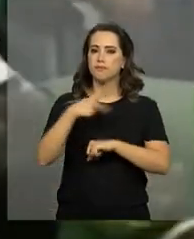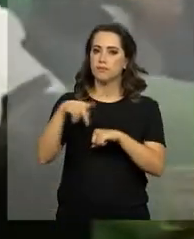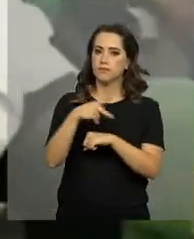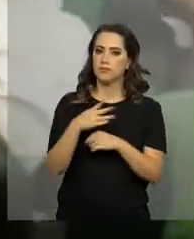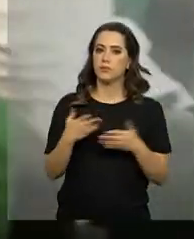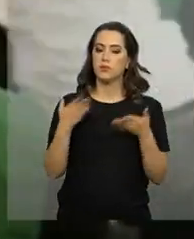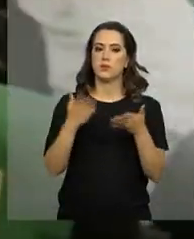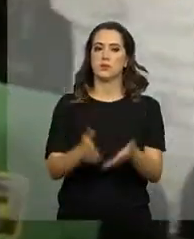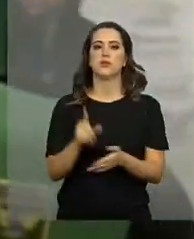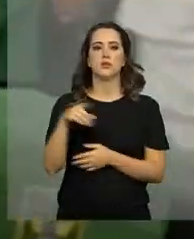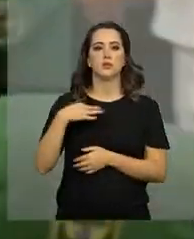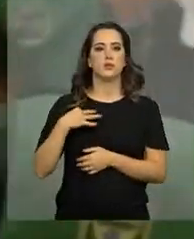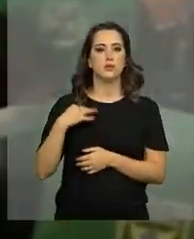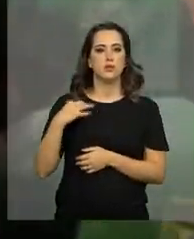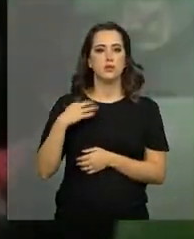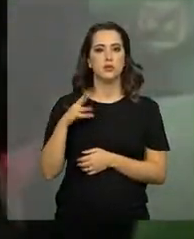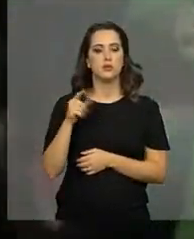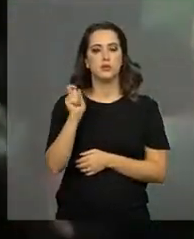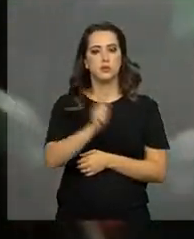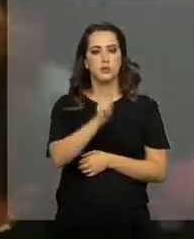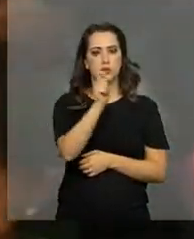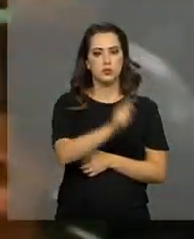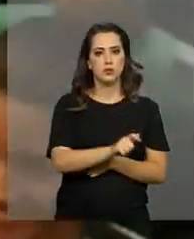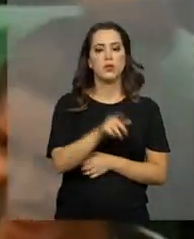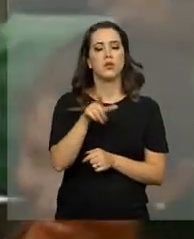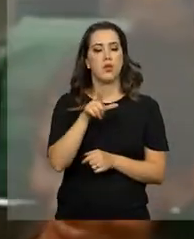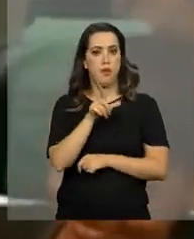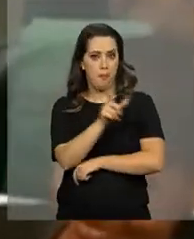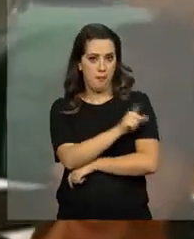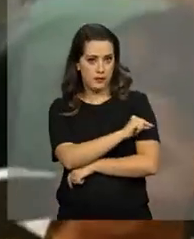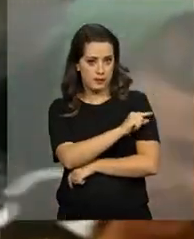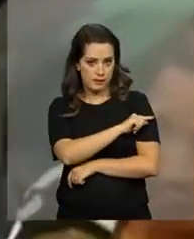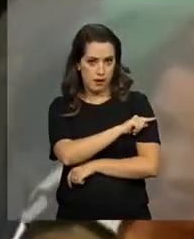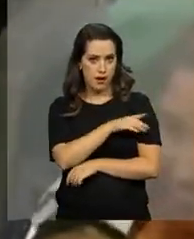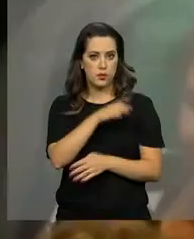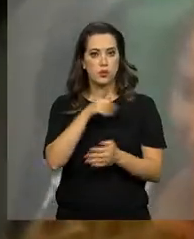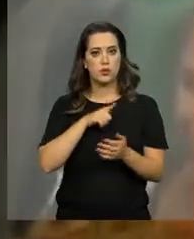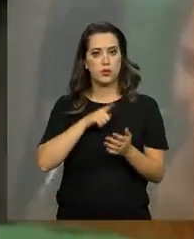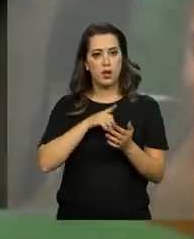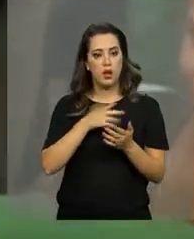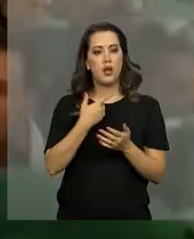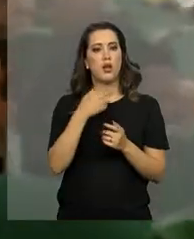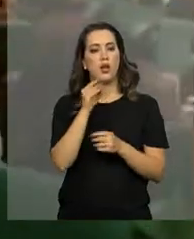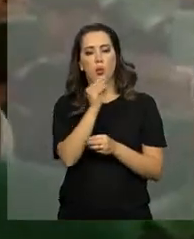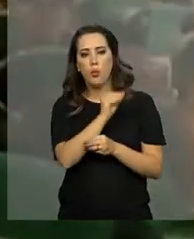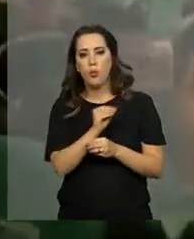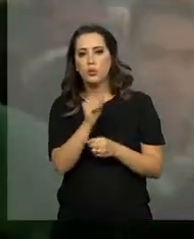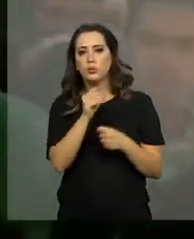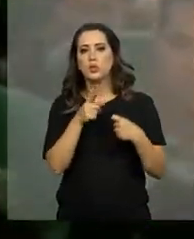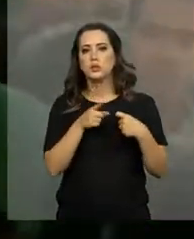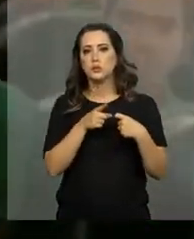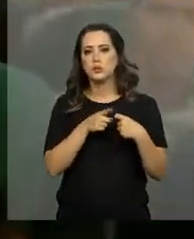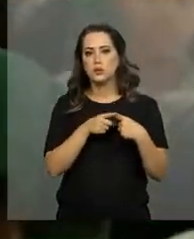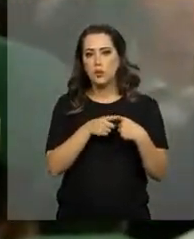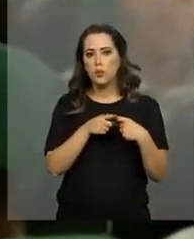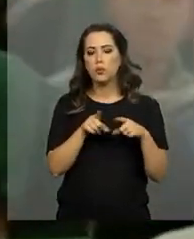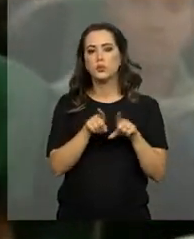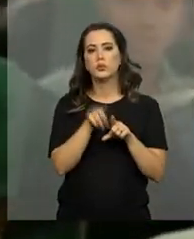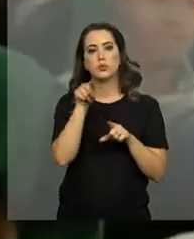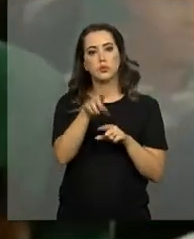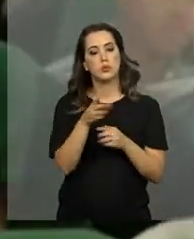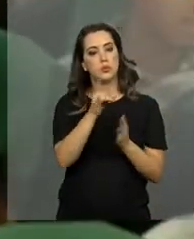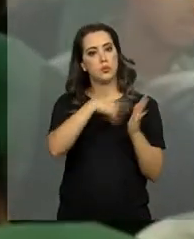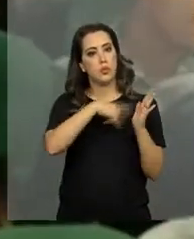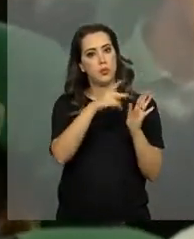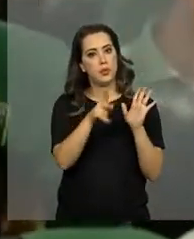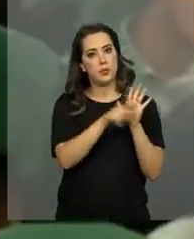A participação é voluntária e todos que aceitam são vacinados, passam por exames de saúde e recebem documentos